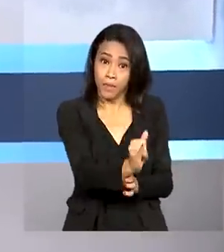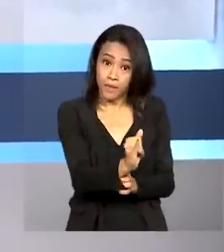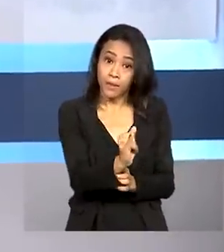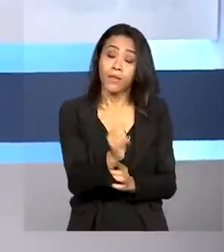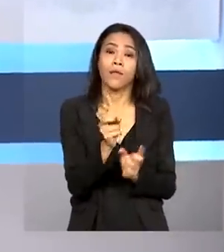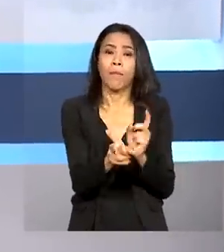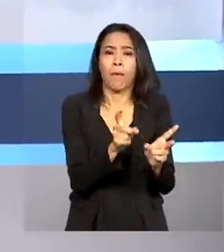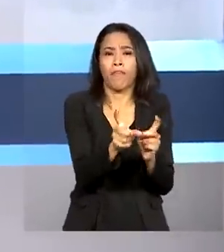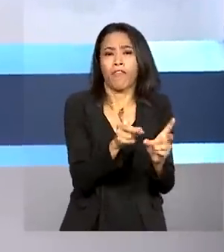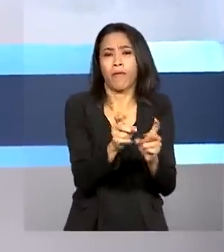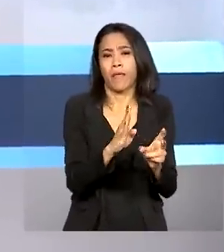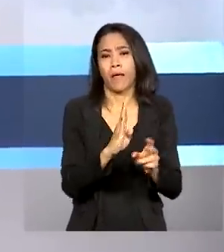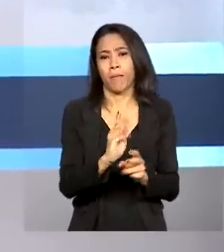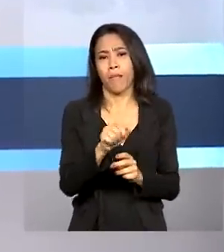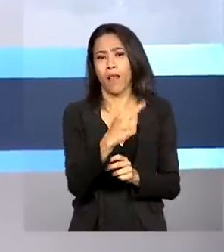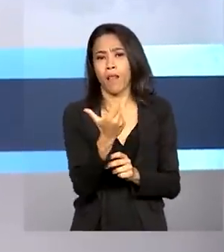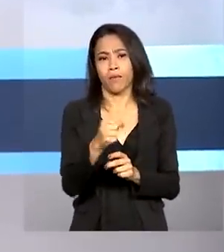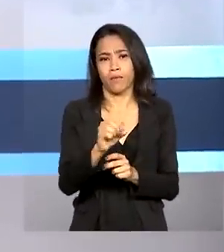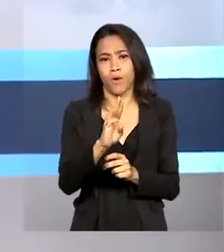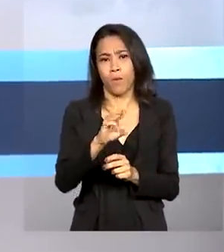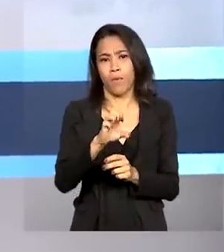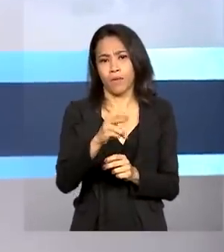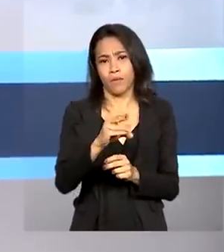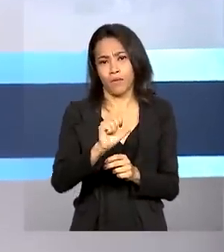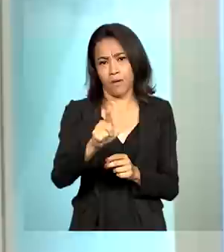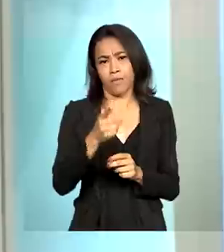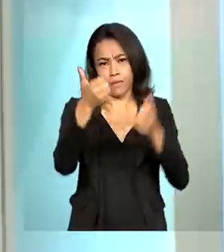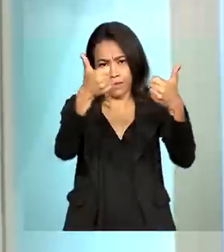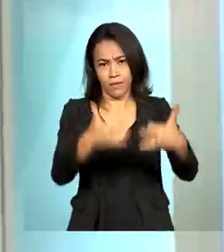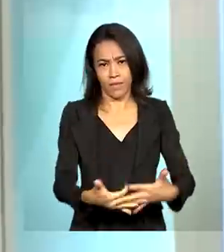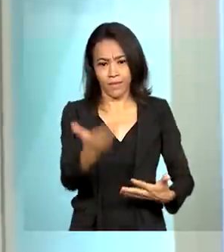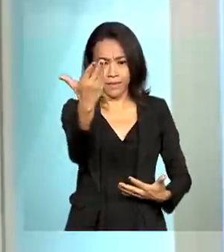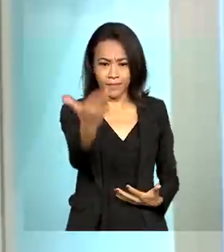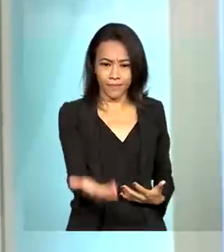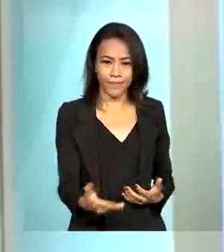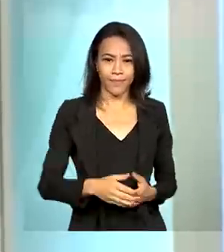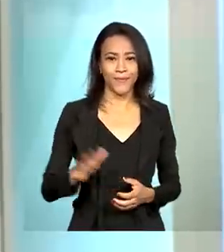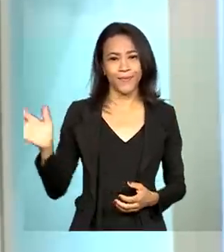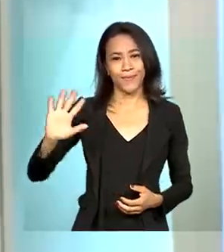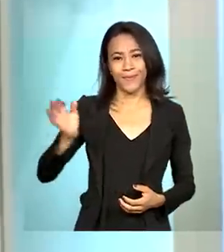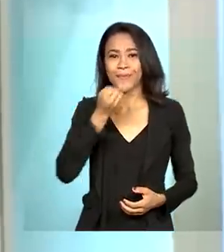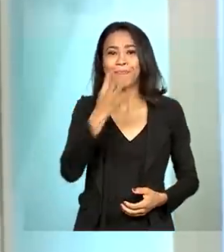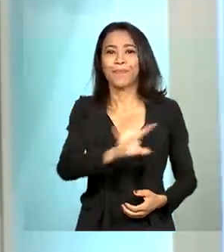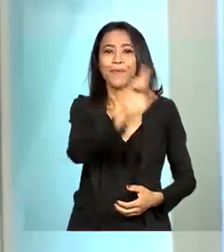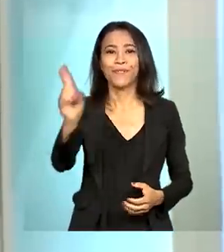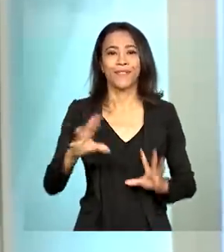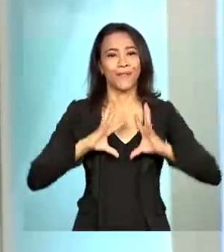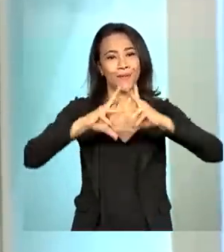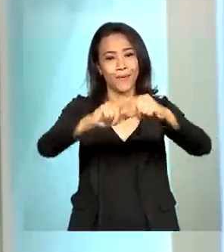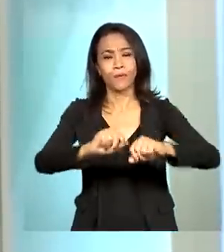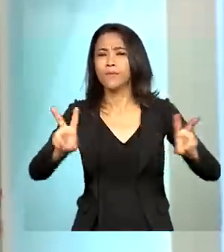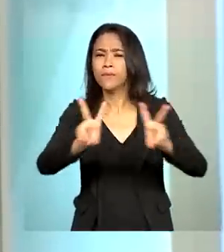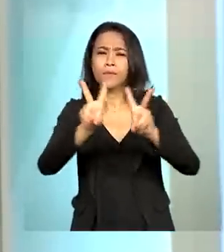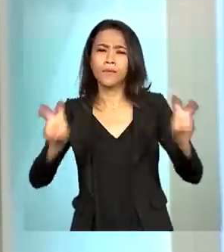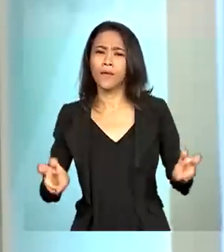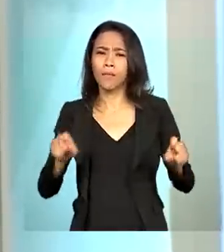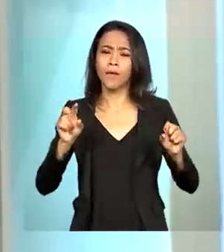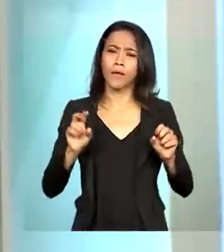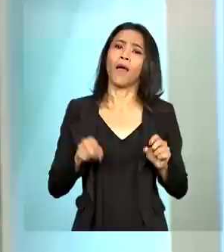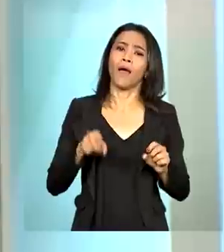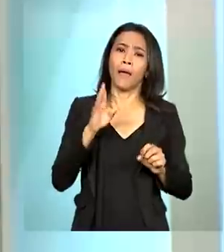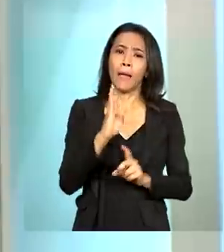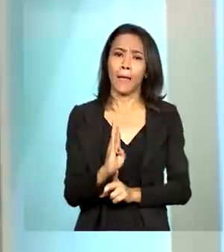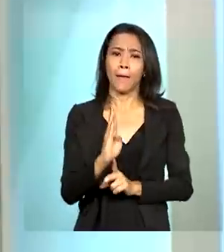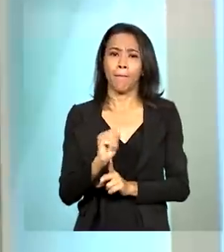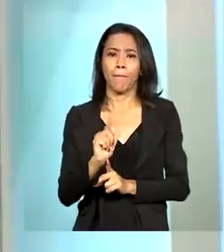balança comercial Quem comenta é Ricardo Caldas Olá bom dia a todos o nosso tema de hoje é a balança comercial